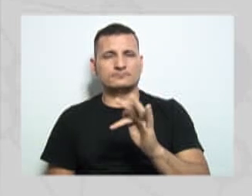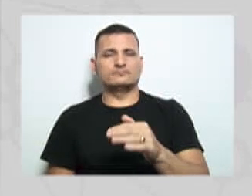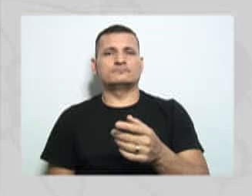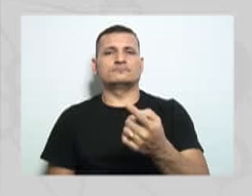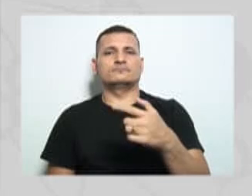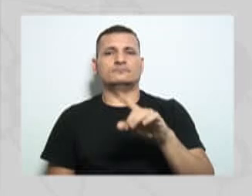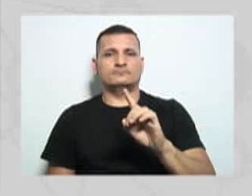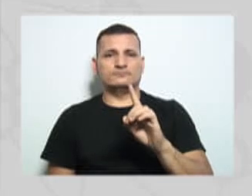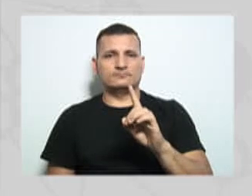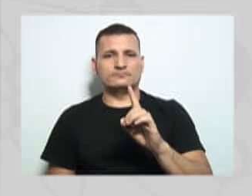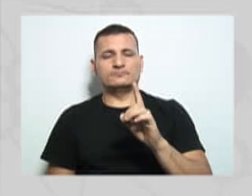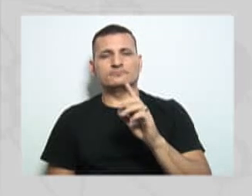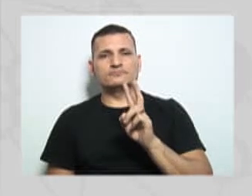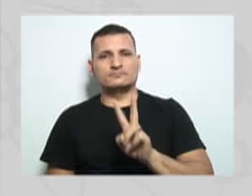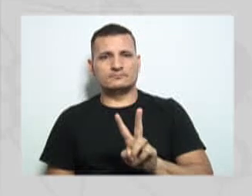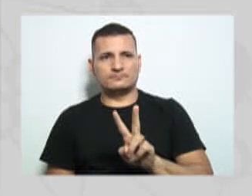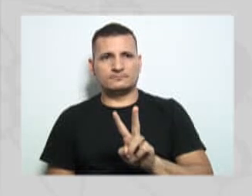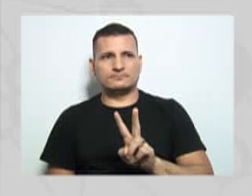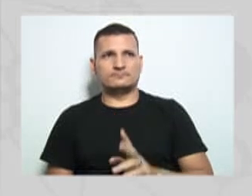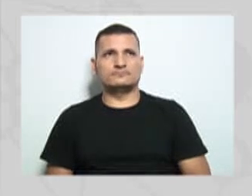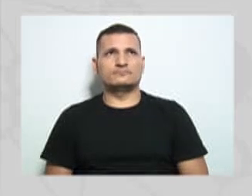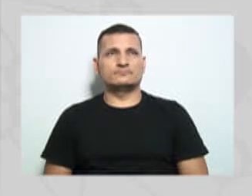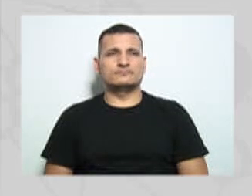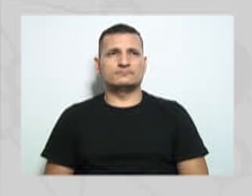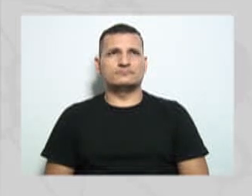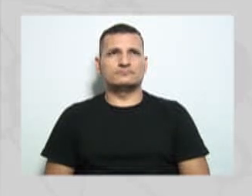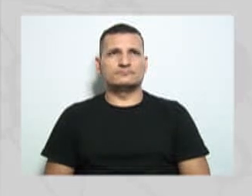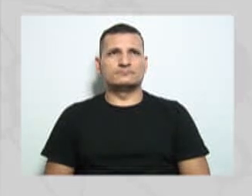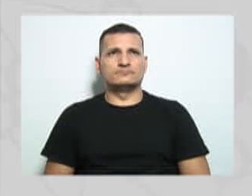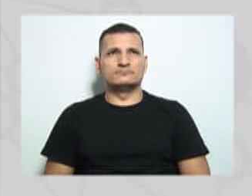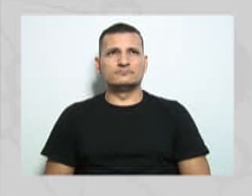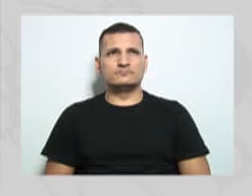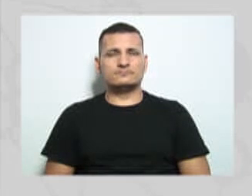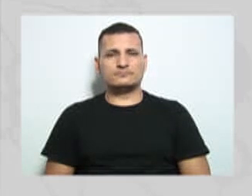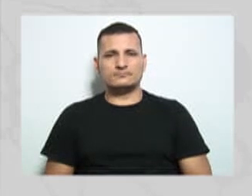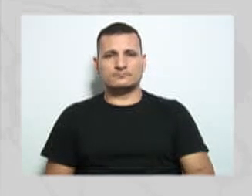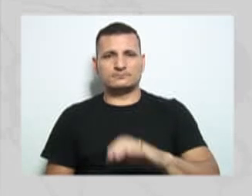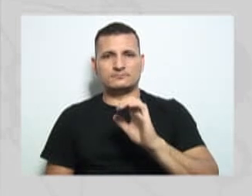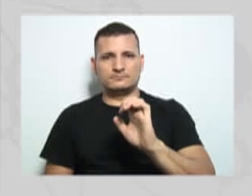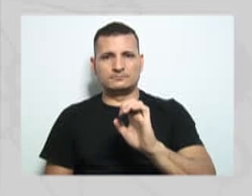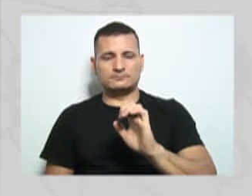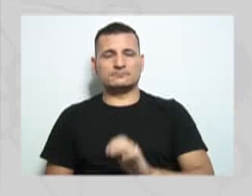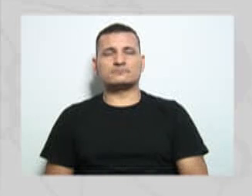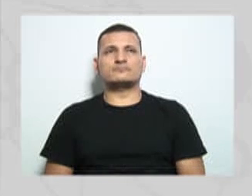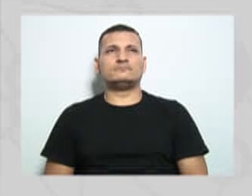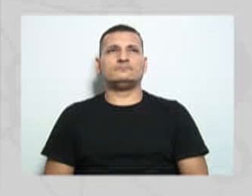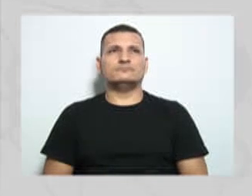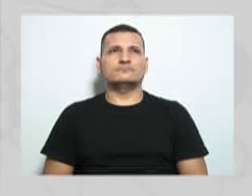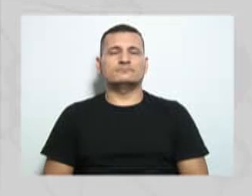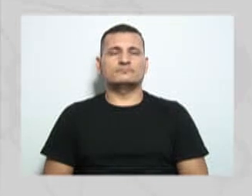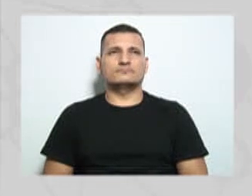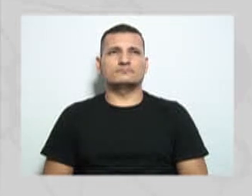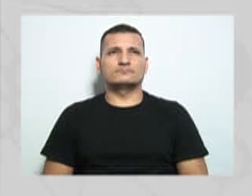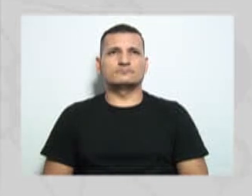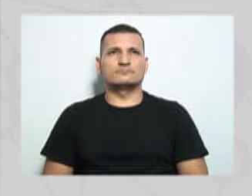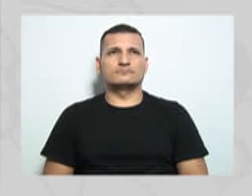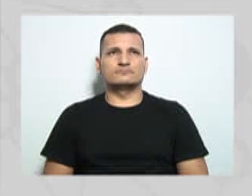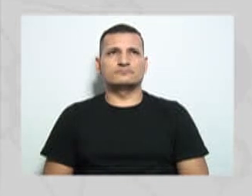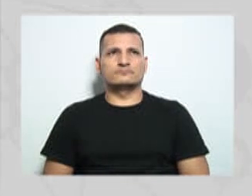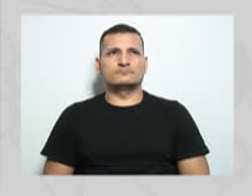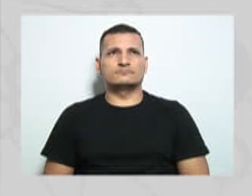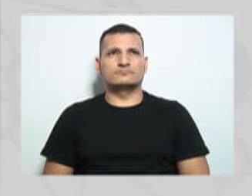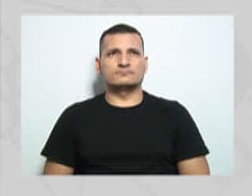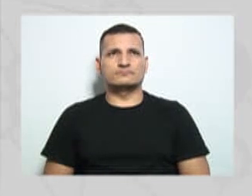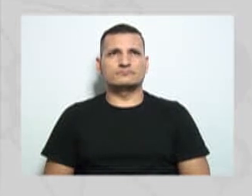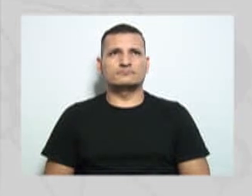D é verdadeiro. Vamos lá para a nossa última, para a letra E. A letra E. Nas